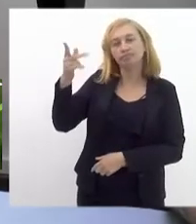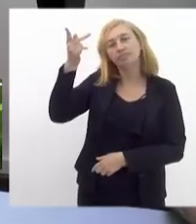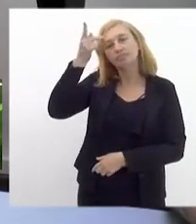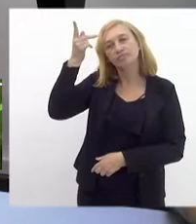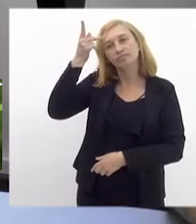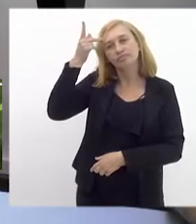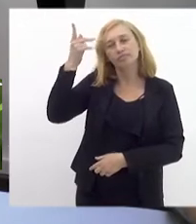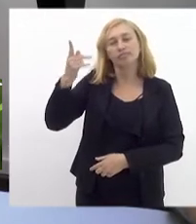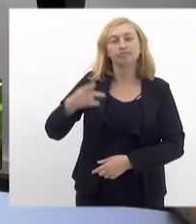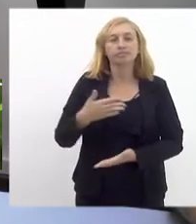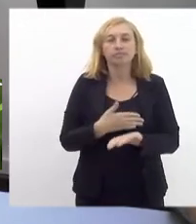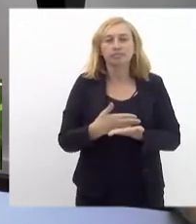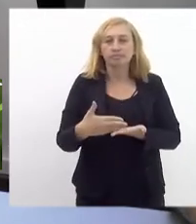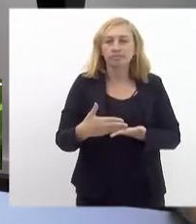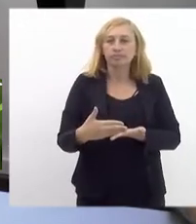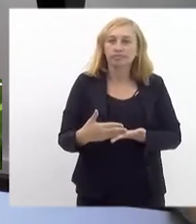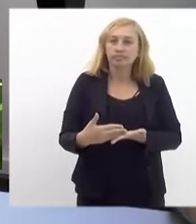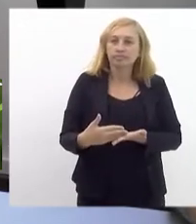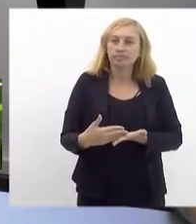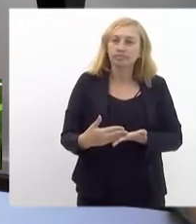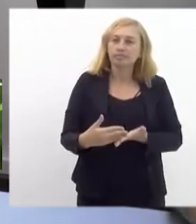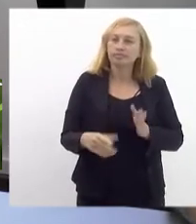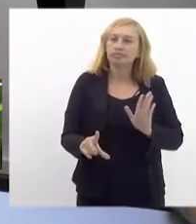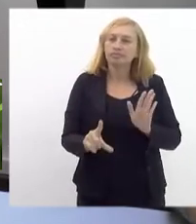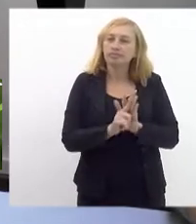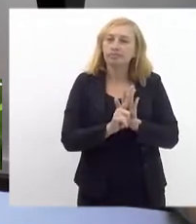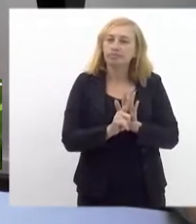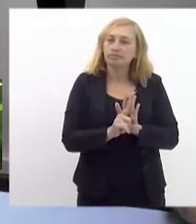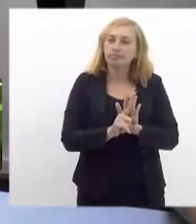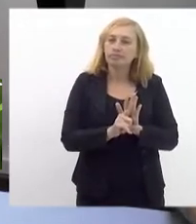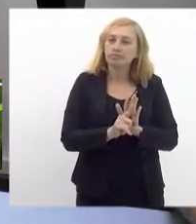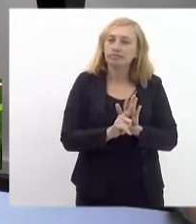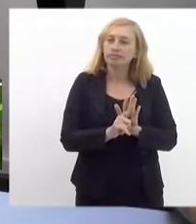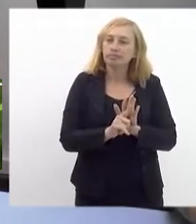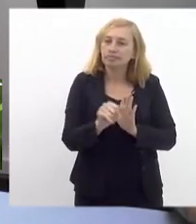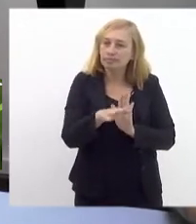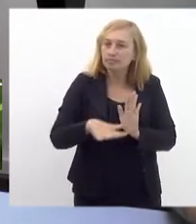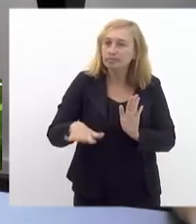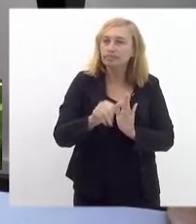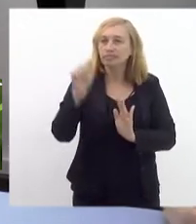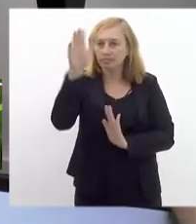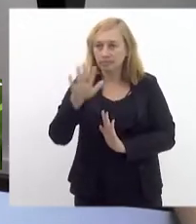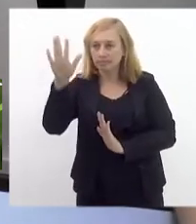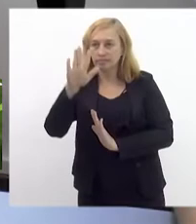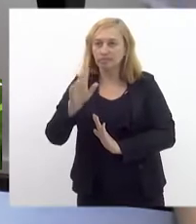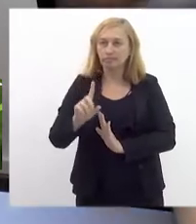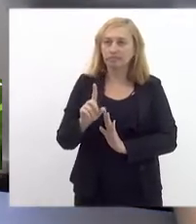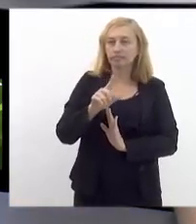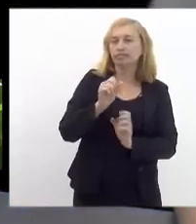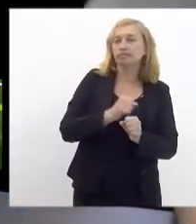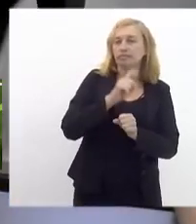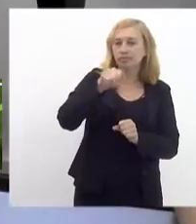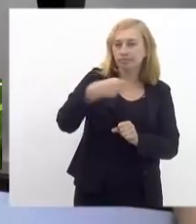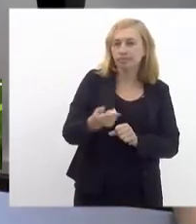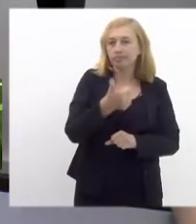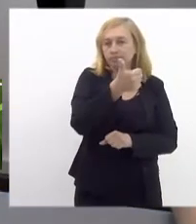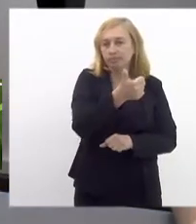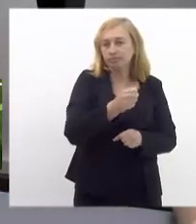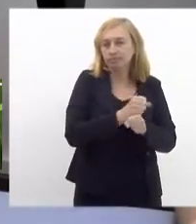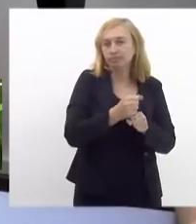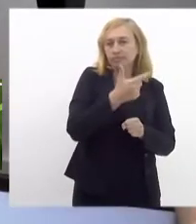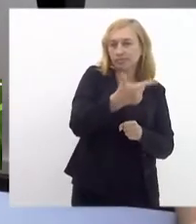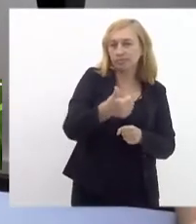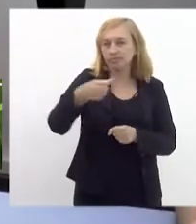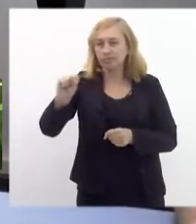deu partida a colocar uma legislação para essa área nacional. E depois de muitos anos, em 2018, a gente conseguiu, de certa